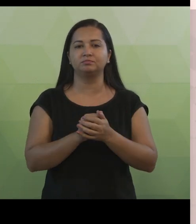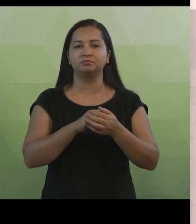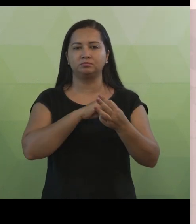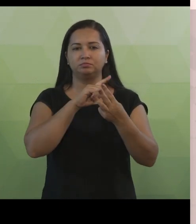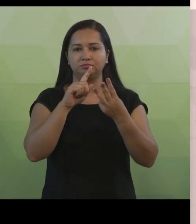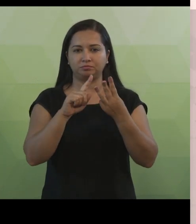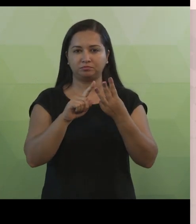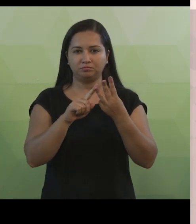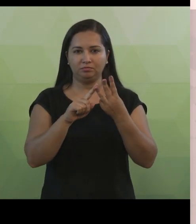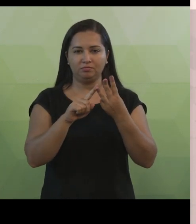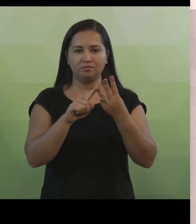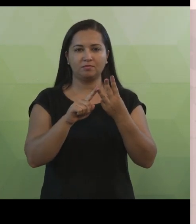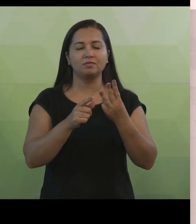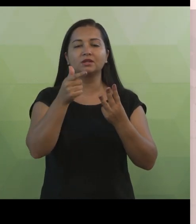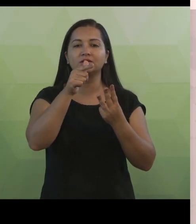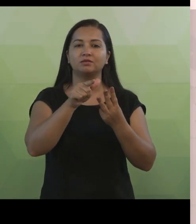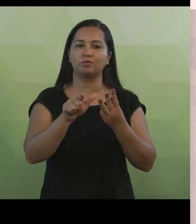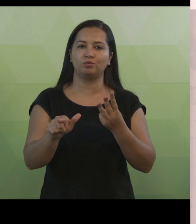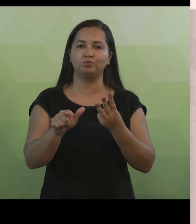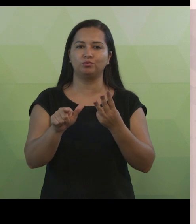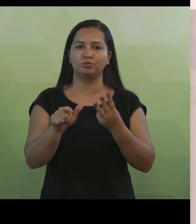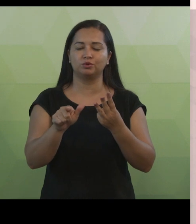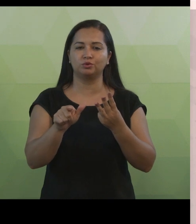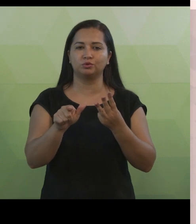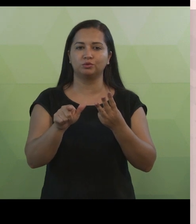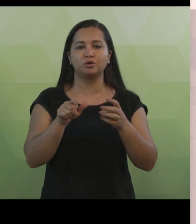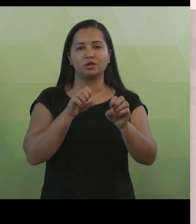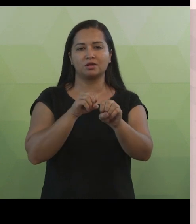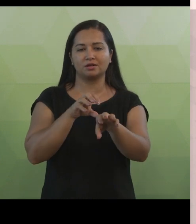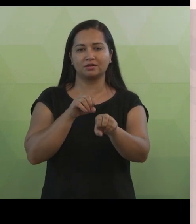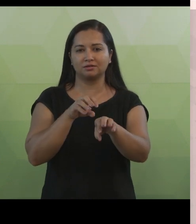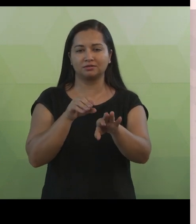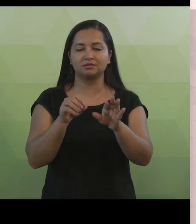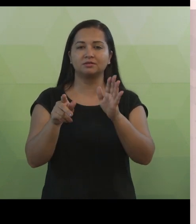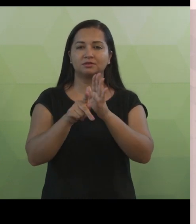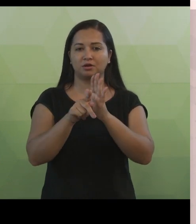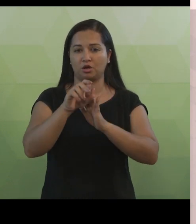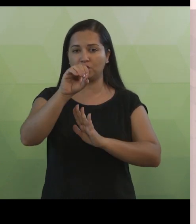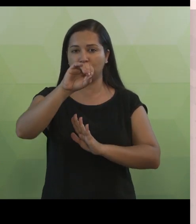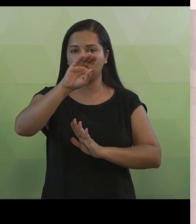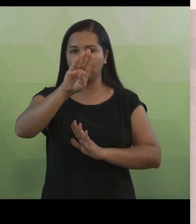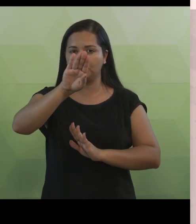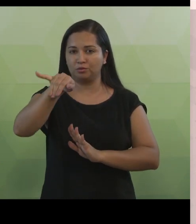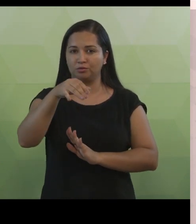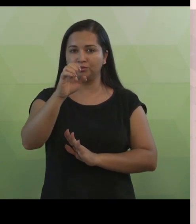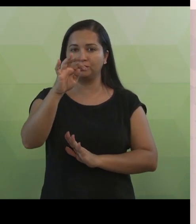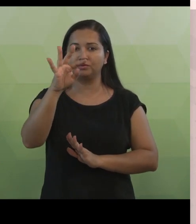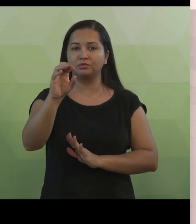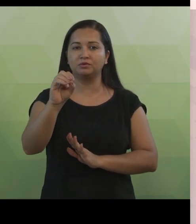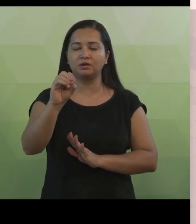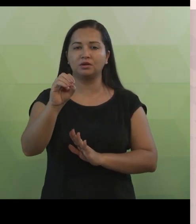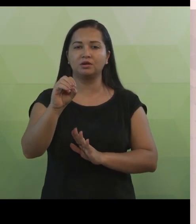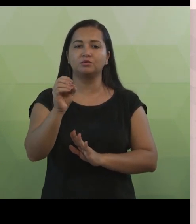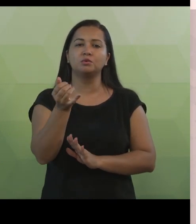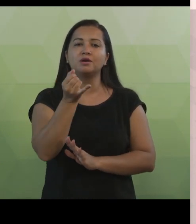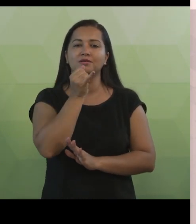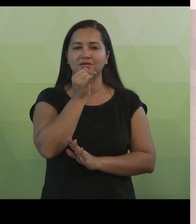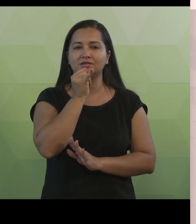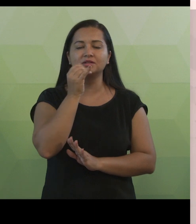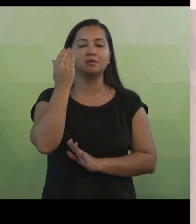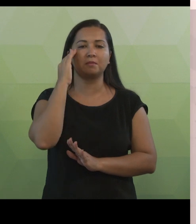3, continuaremos a falar da orientação a objetos com outros conceitos e exemplos para facilitar o